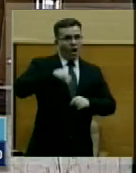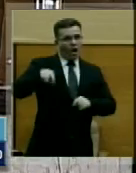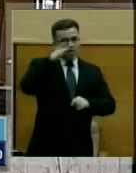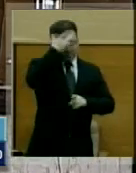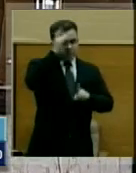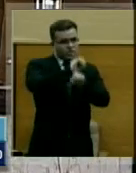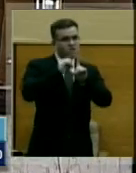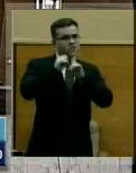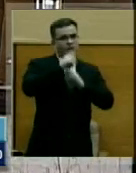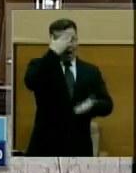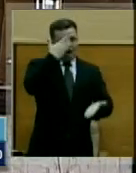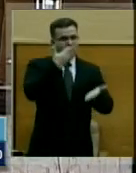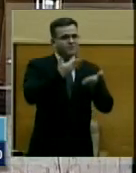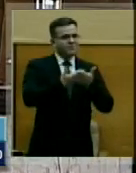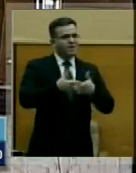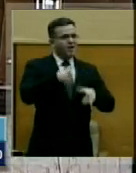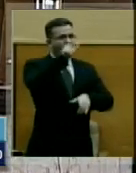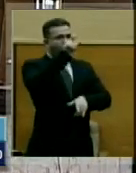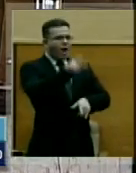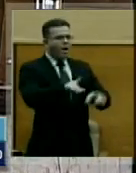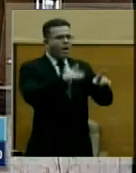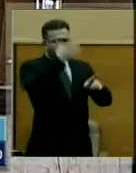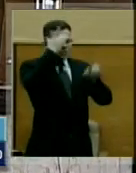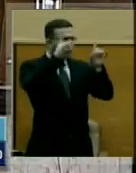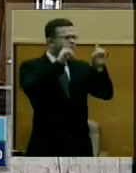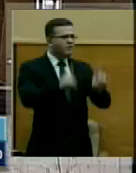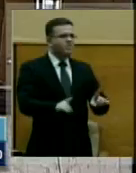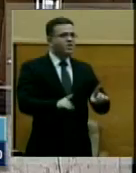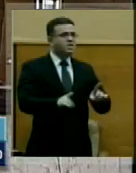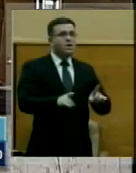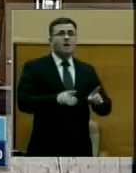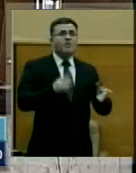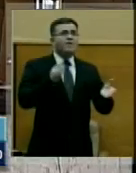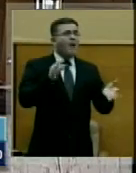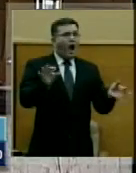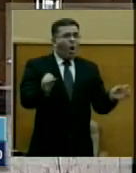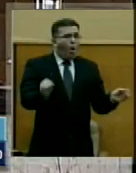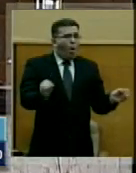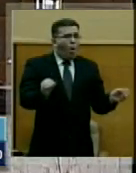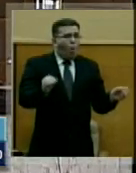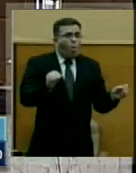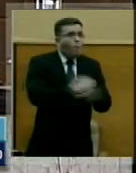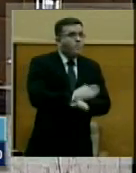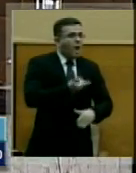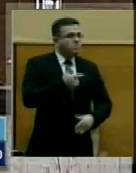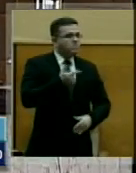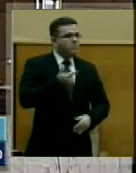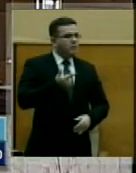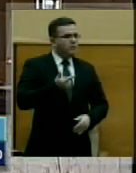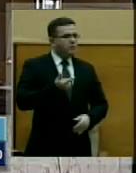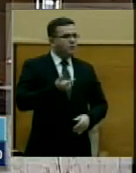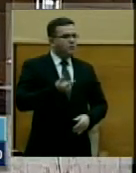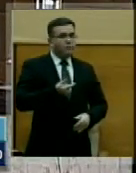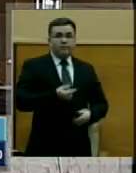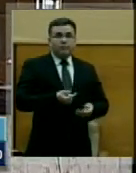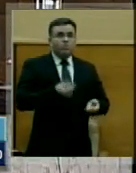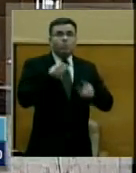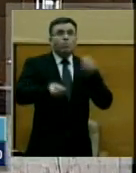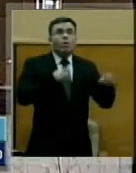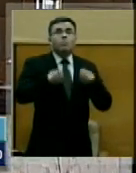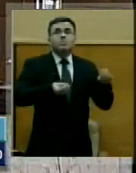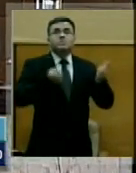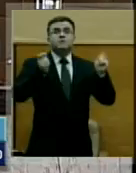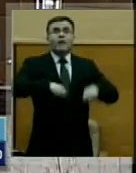indivíduo com deficiência é incompleto, diferente e menos apto para executar qualquer função ou gerir a própria